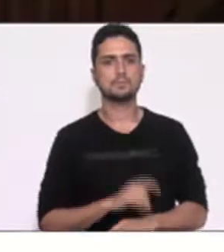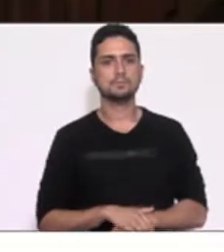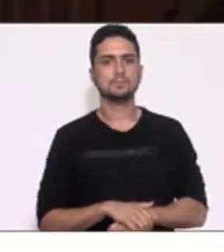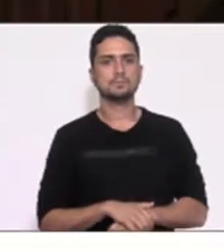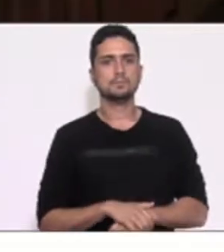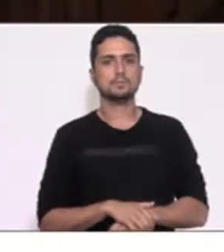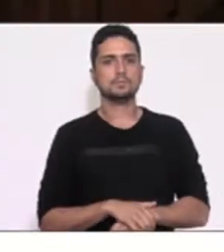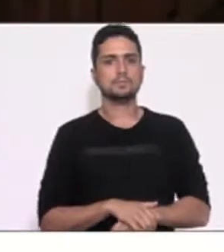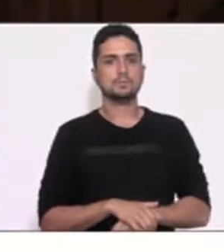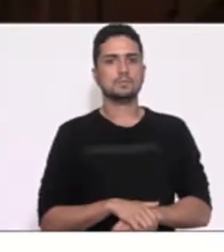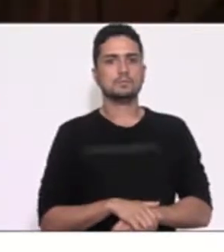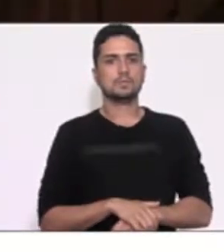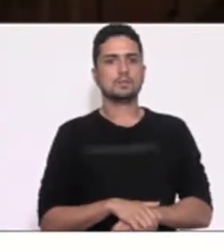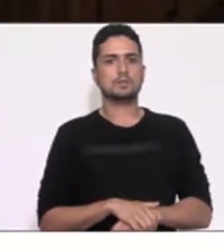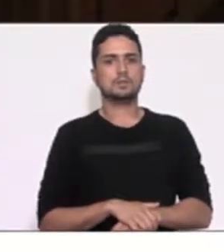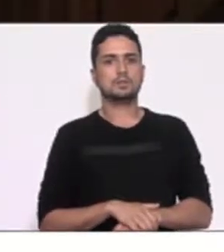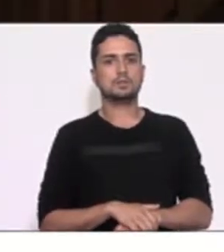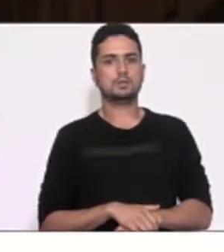de um